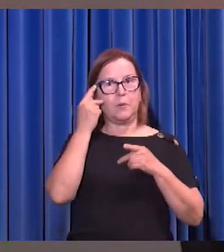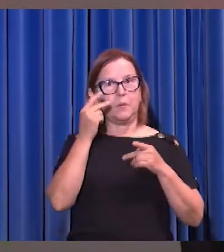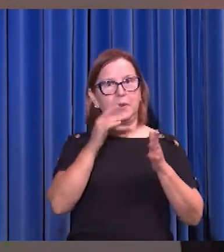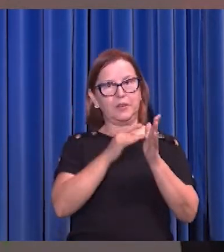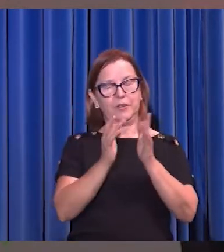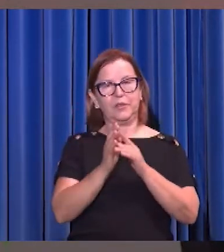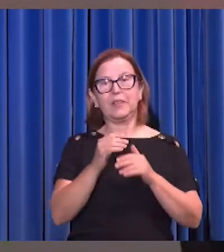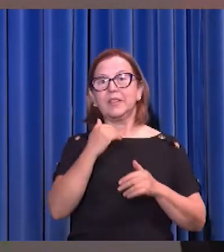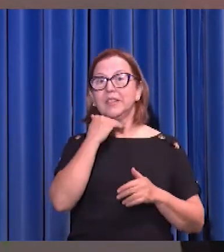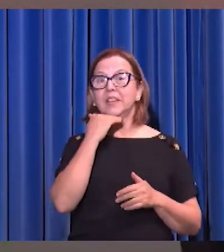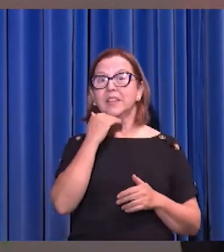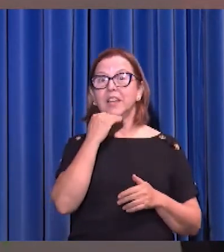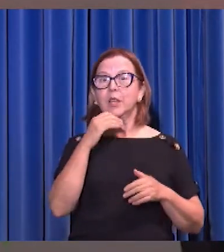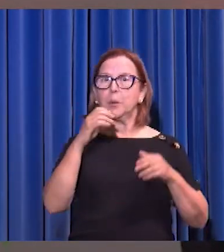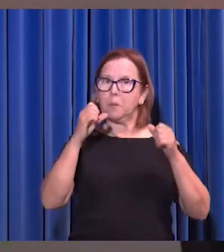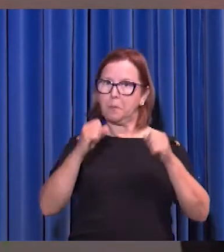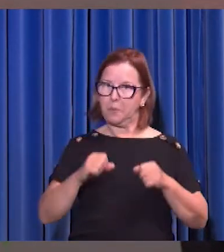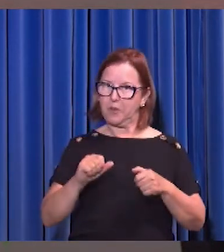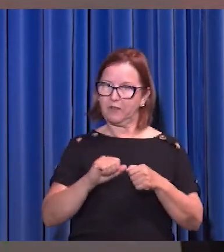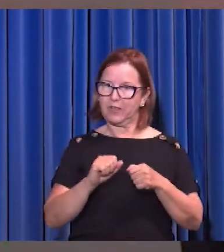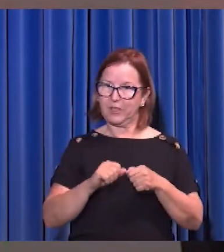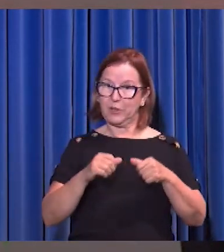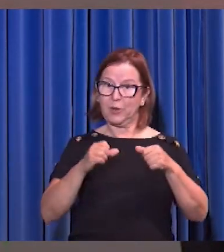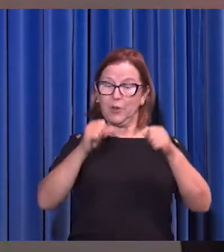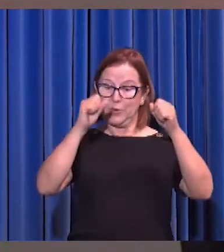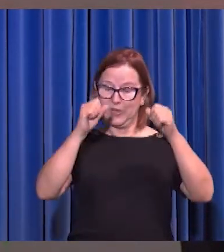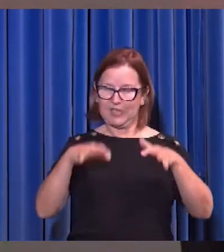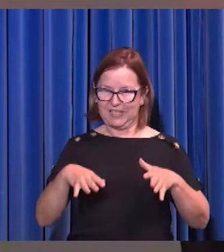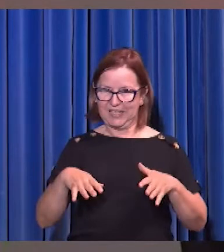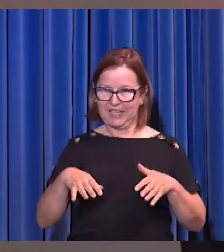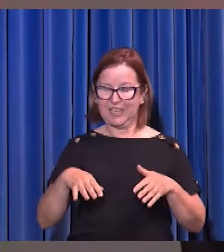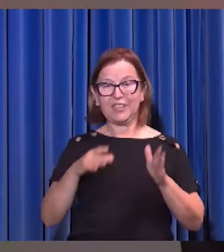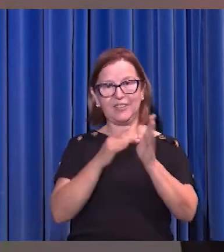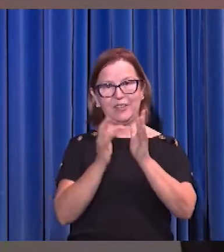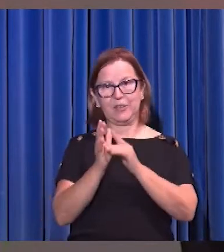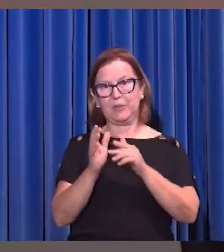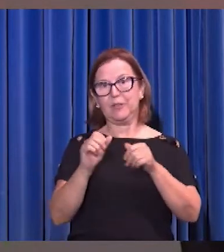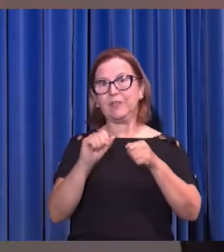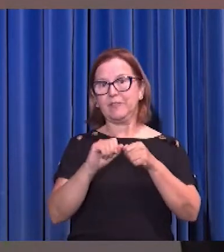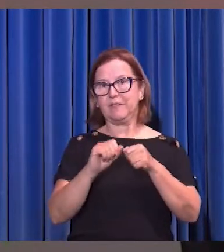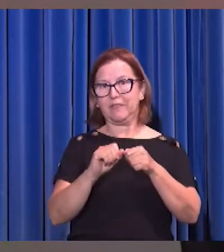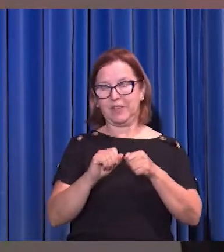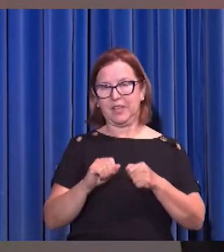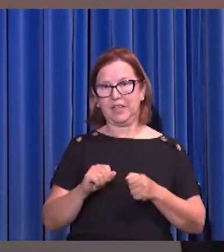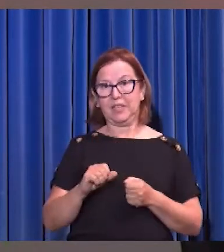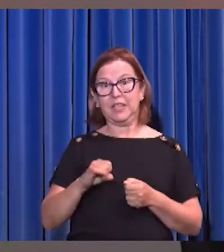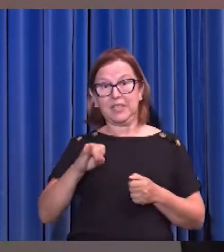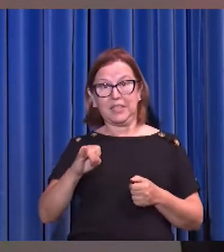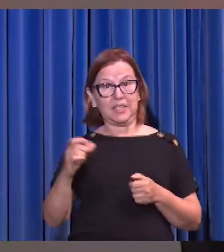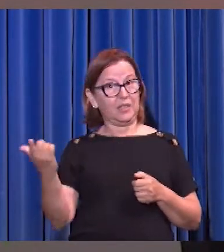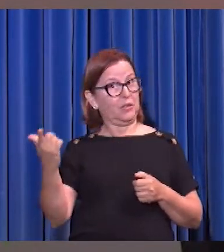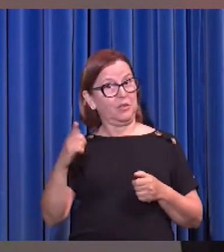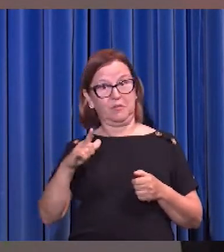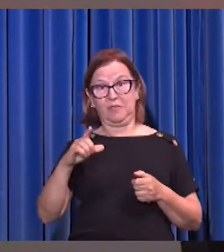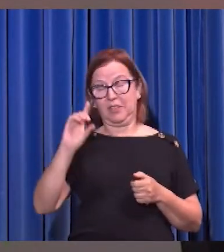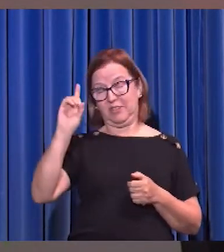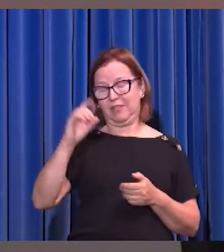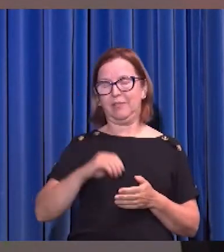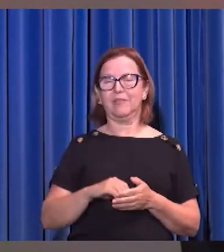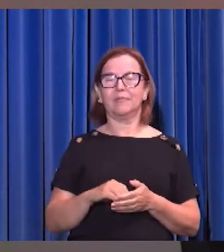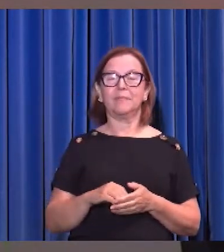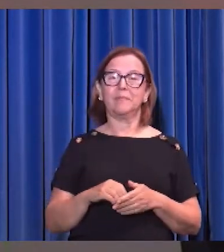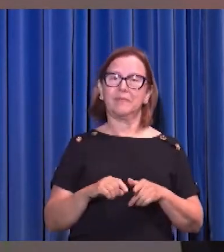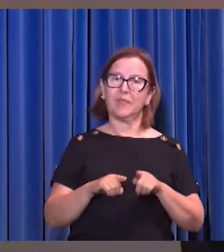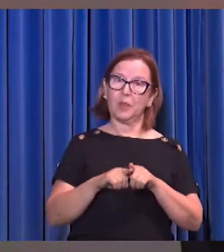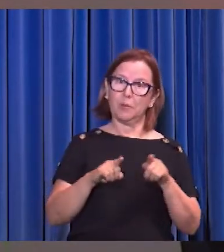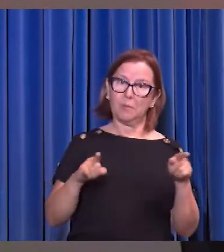com aquilo. E por isso foi ao encontro de Jesus. Mas certamente Nicodemos tinha algo mais, ou melhor, de menos.